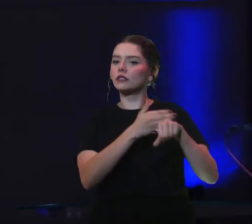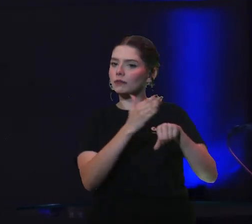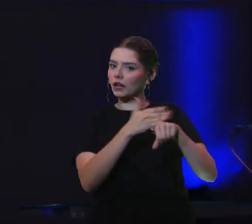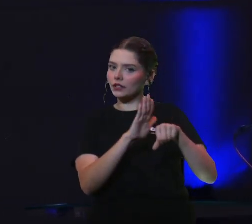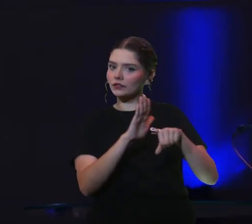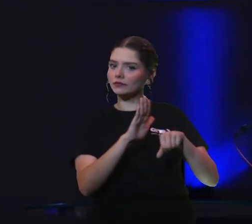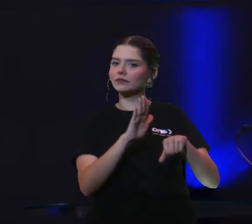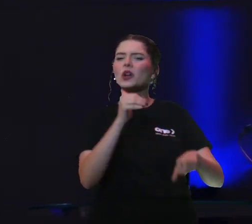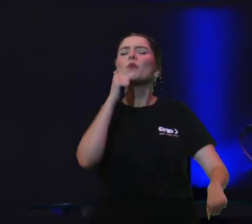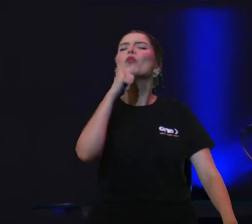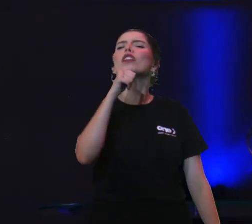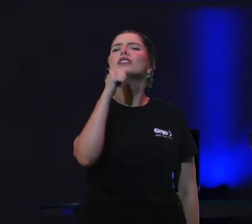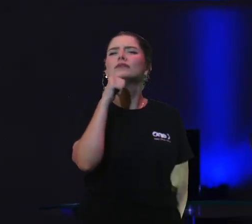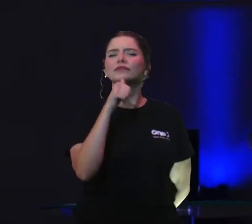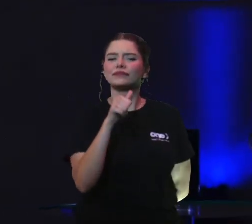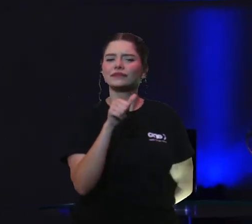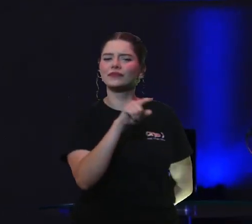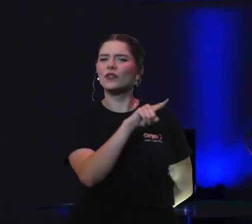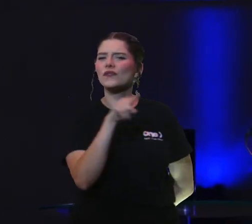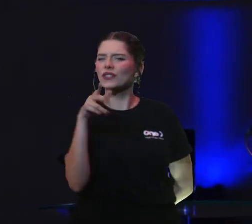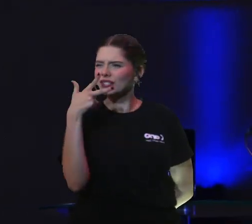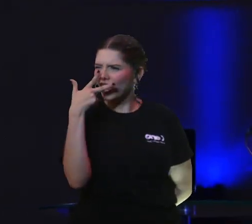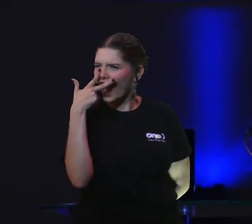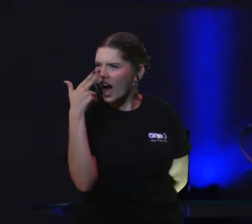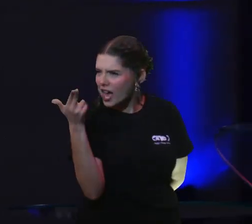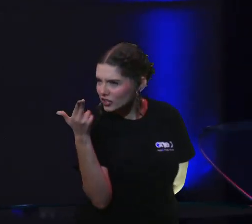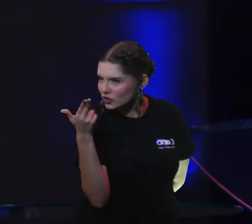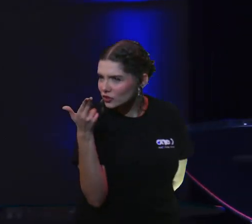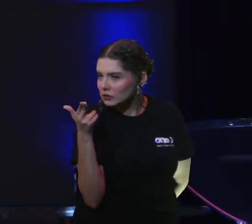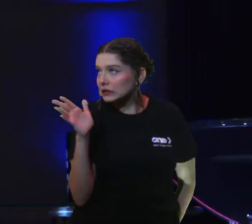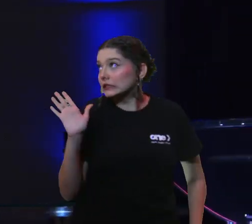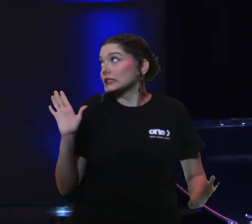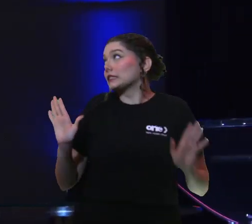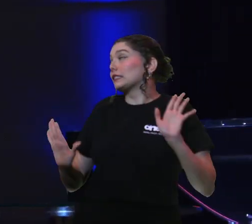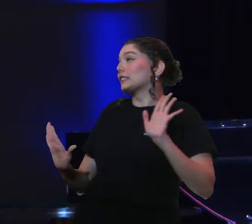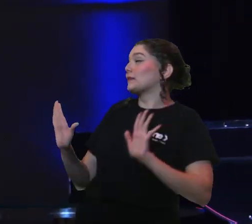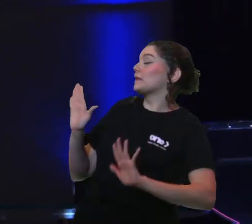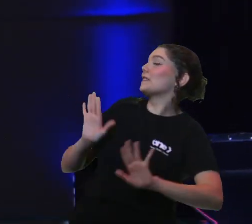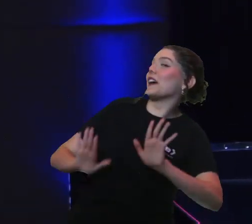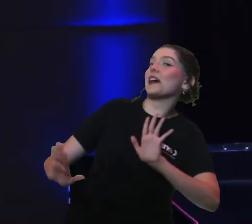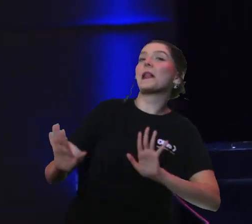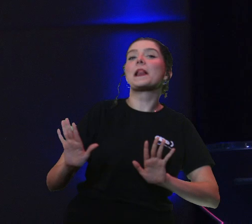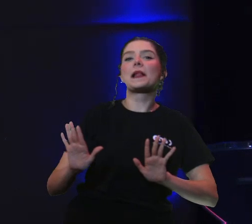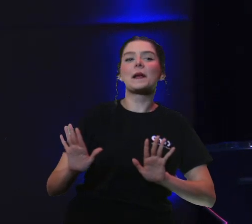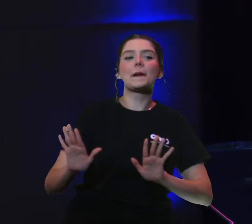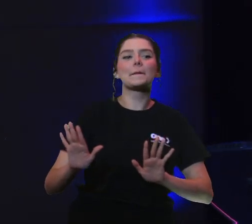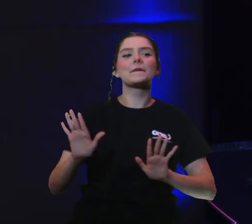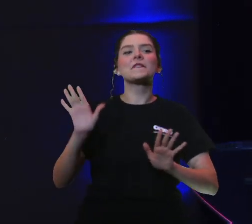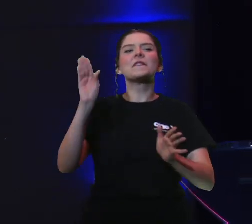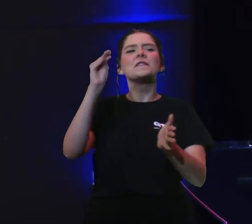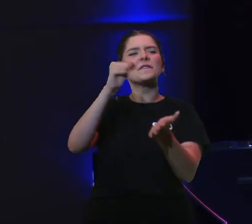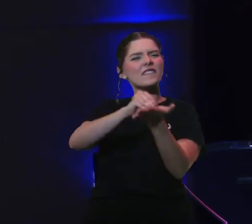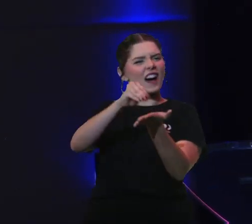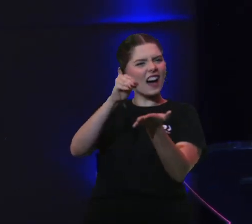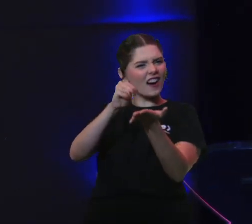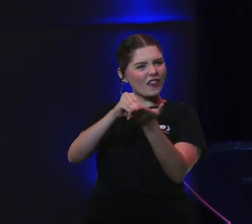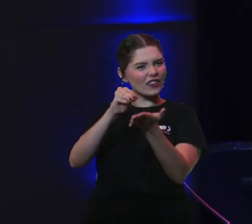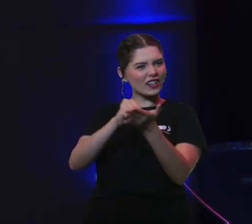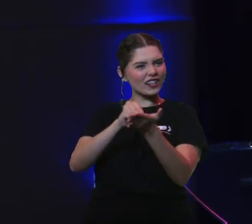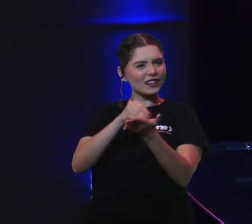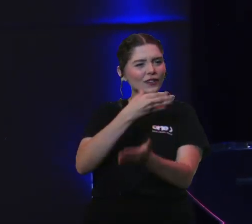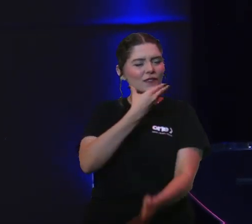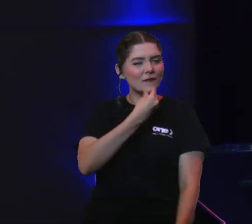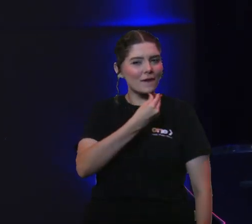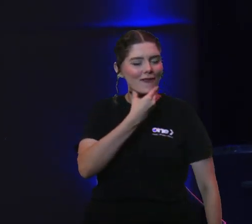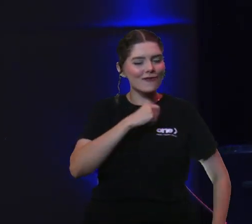enquanto. Mulheres, vocês acham que por um acaso, contudo, todavia, entretanto, está faltando atitude dos homens de